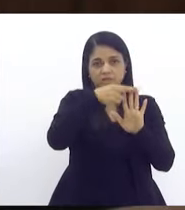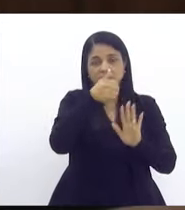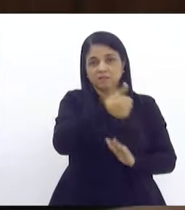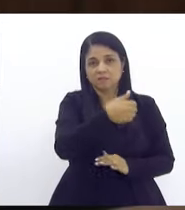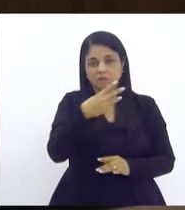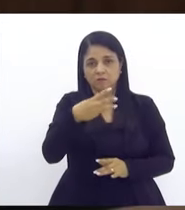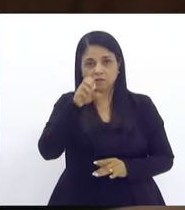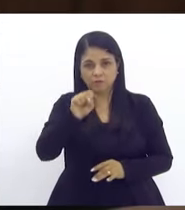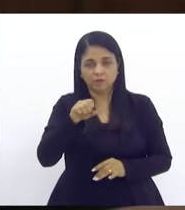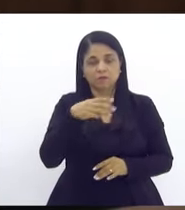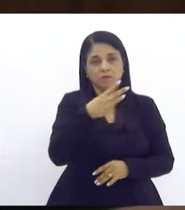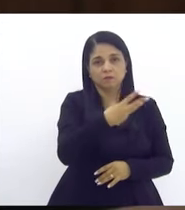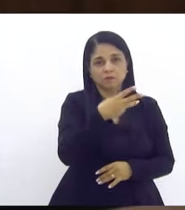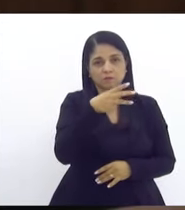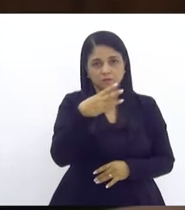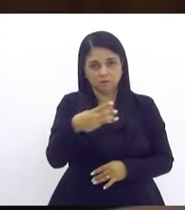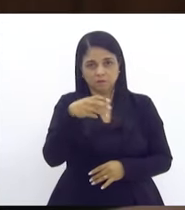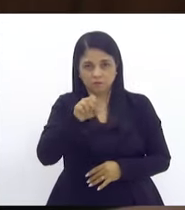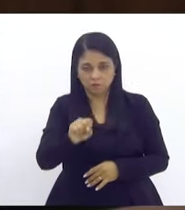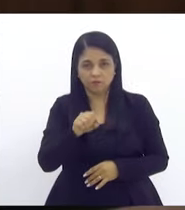138, 338,